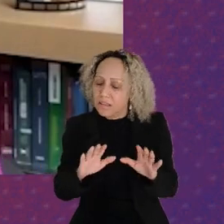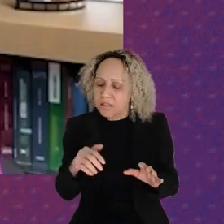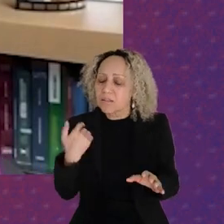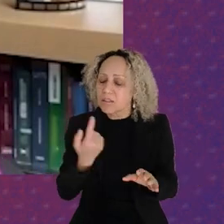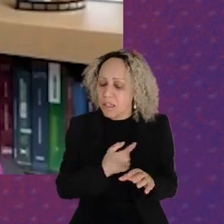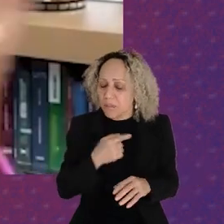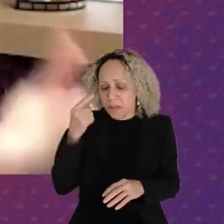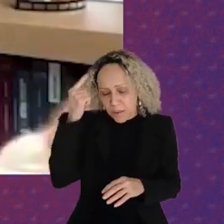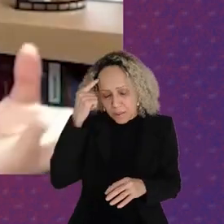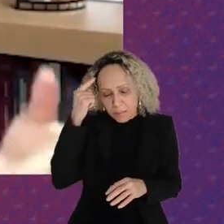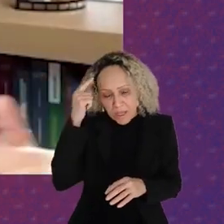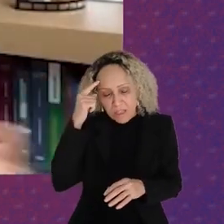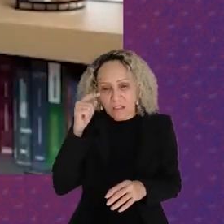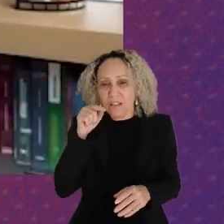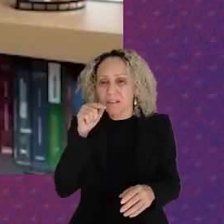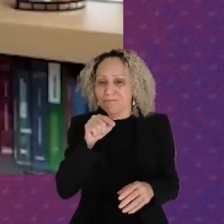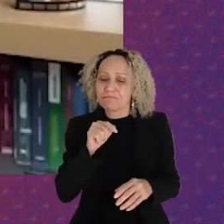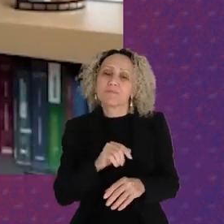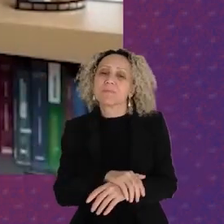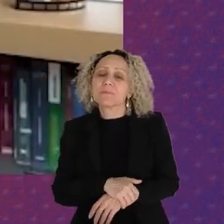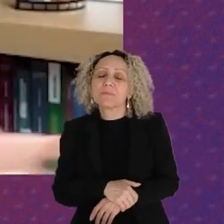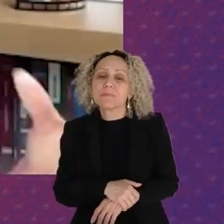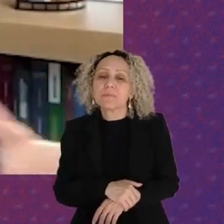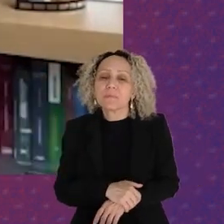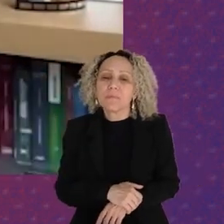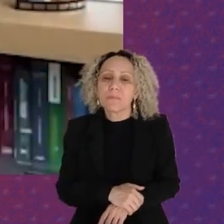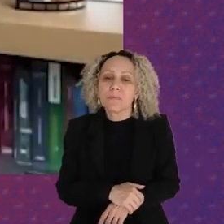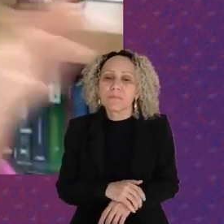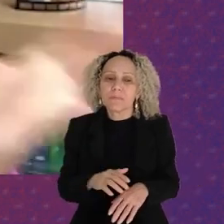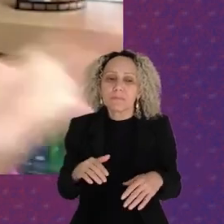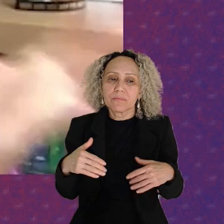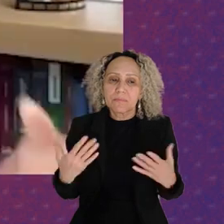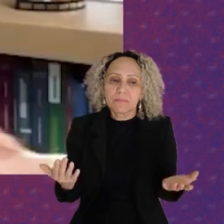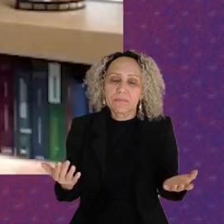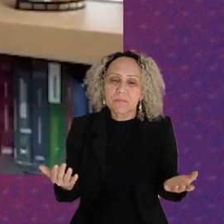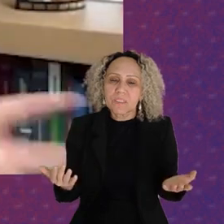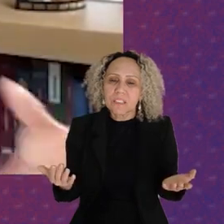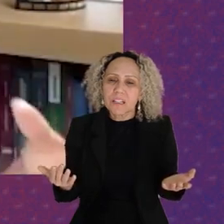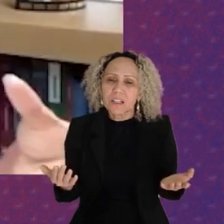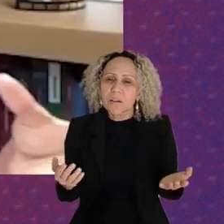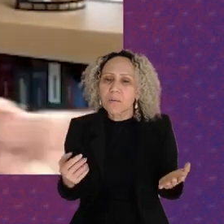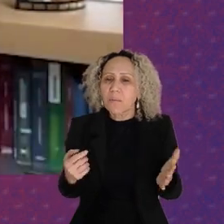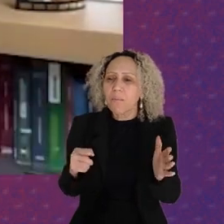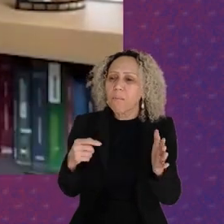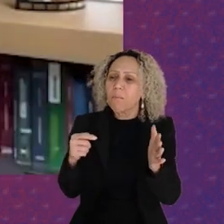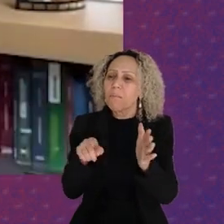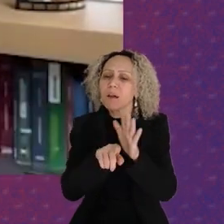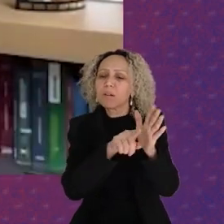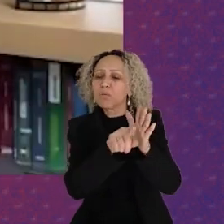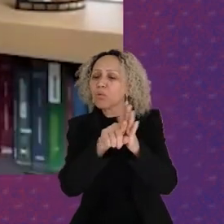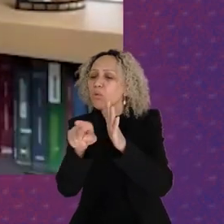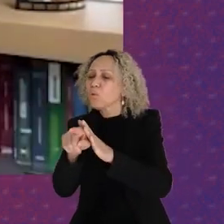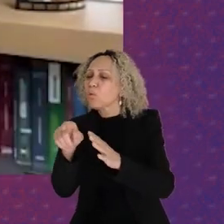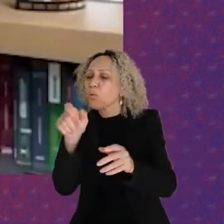E aí você vai perguntar a todas as mulheres parlamentares